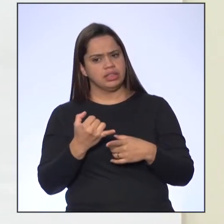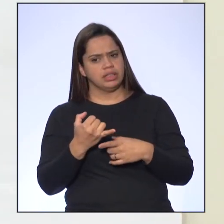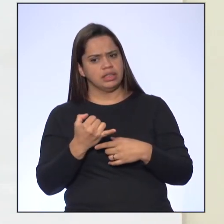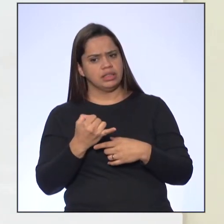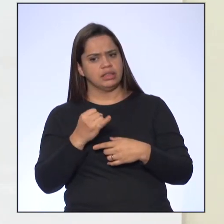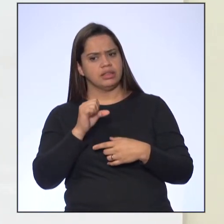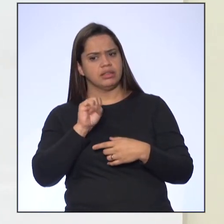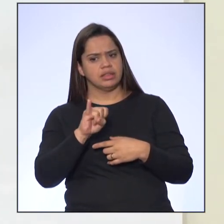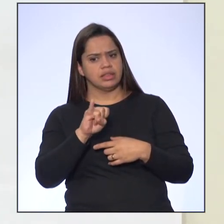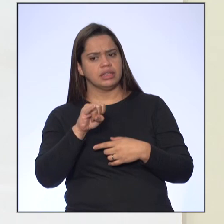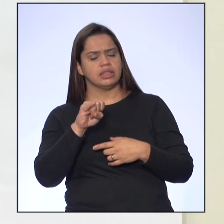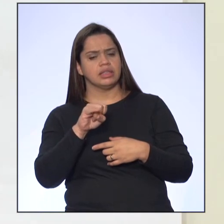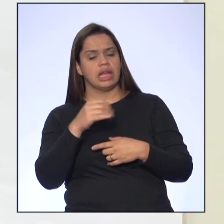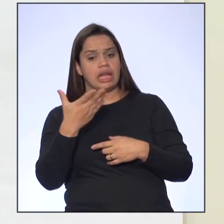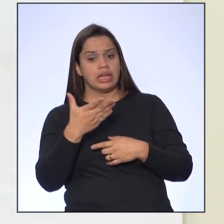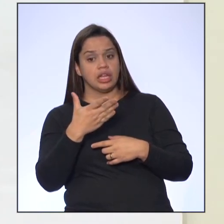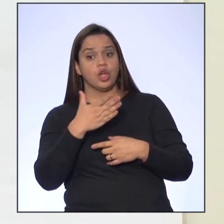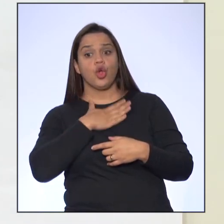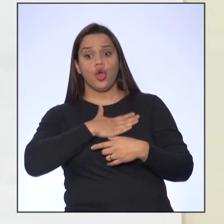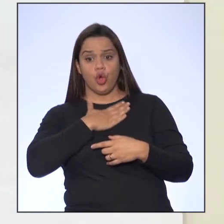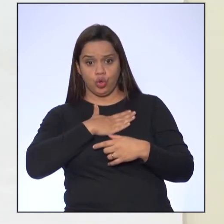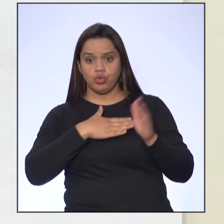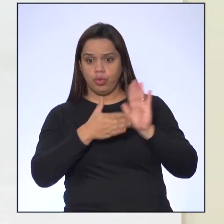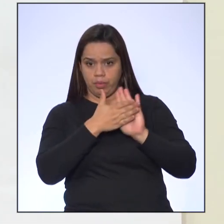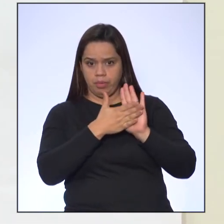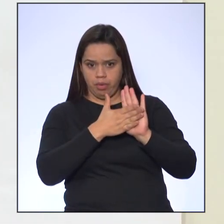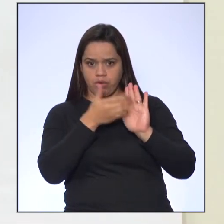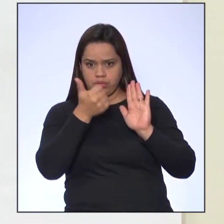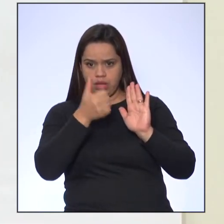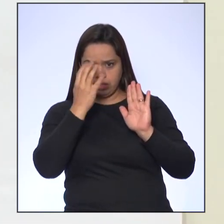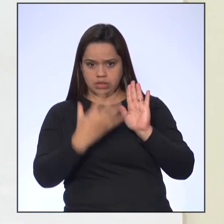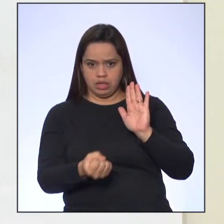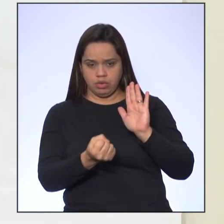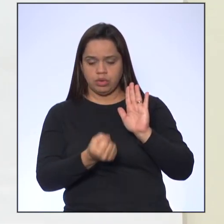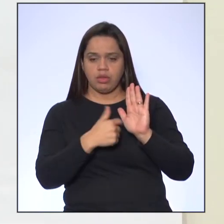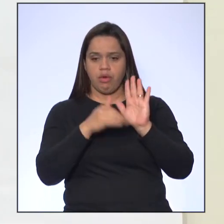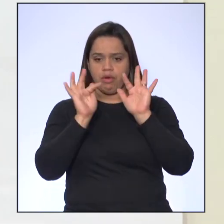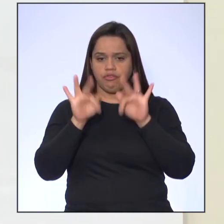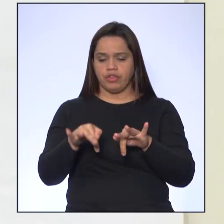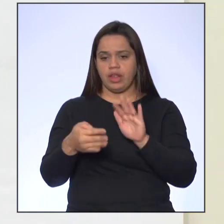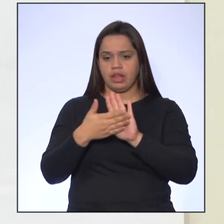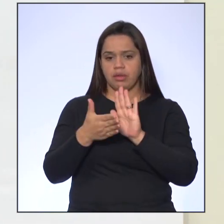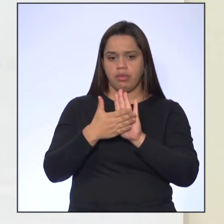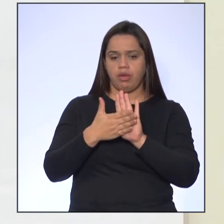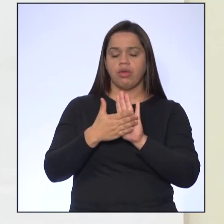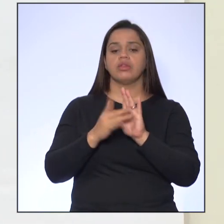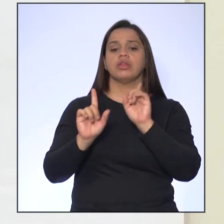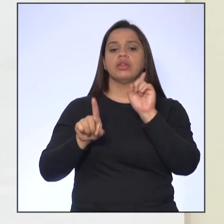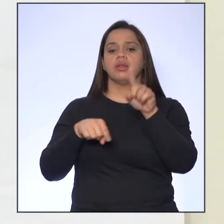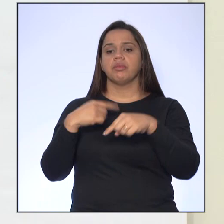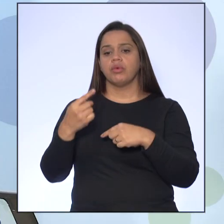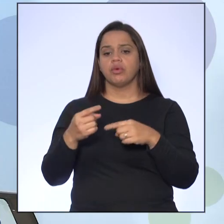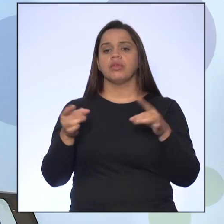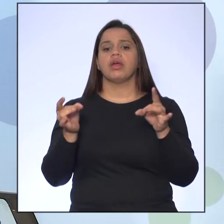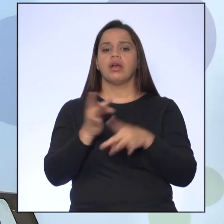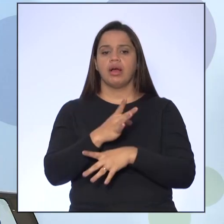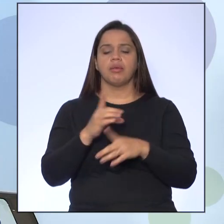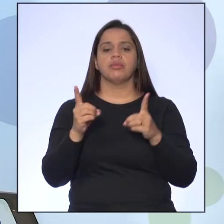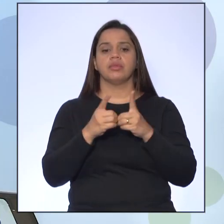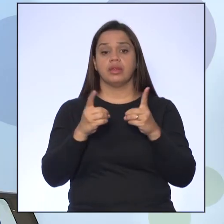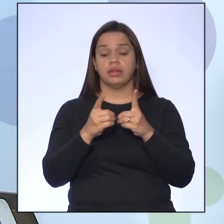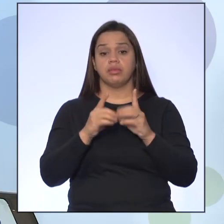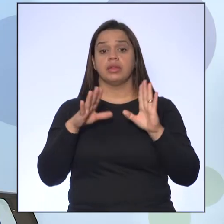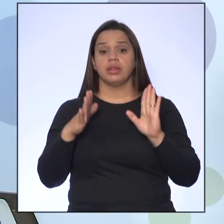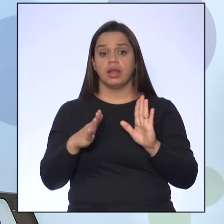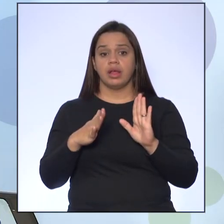da proposta, então eu concretizo a proposta, então eu finalizo essa proposta e aí, no caso, eu encerro o atendimento.